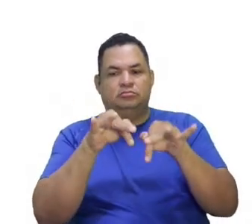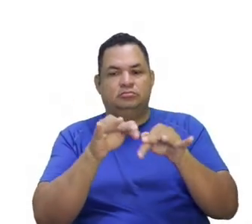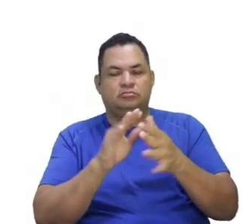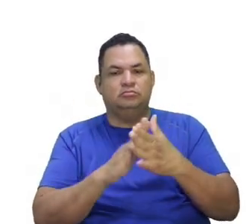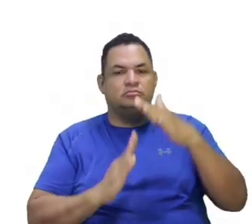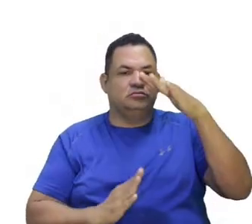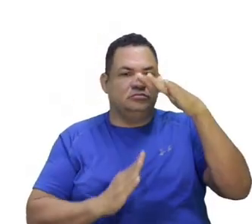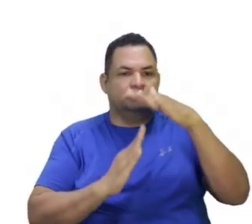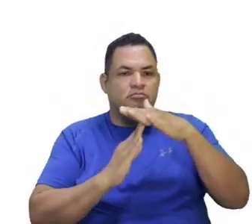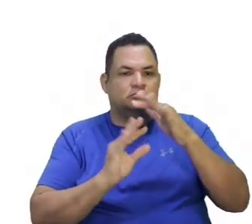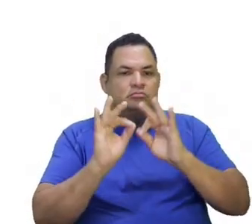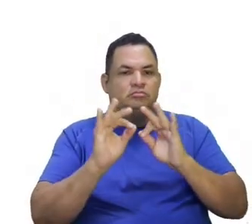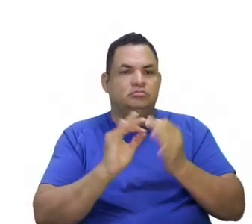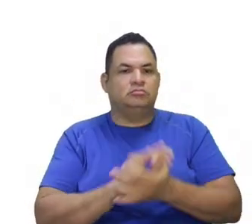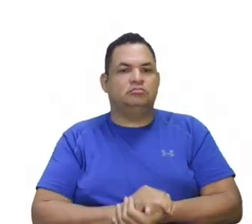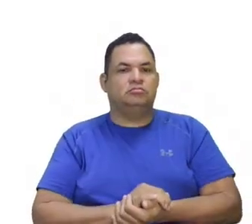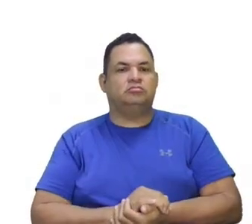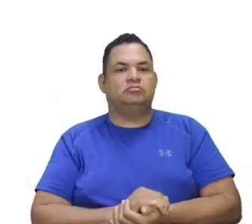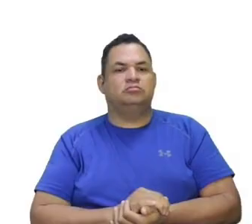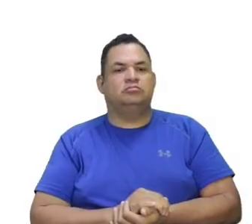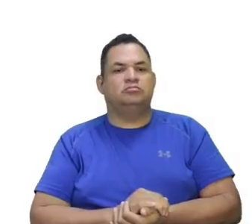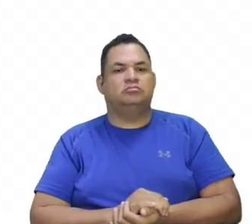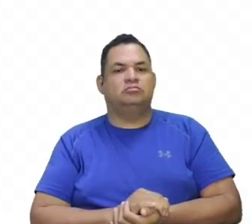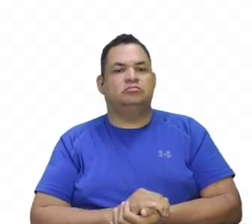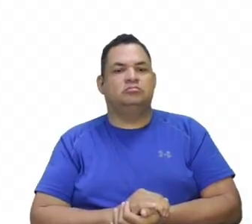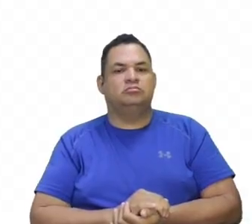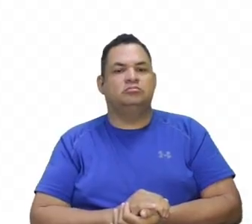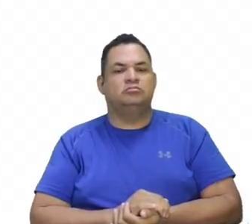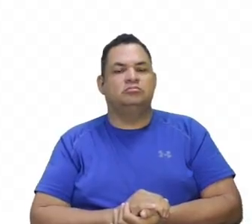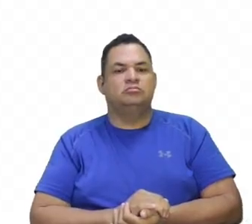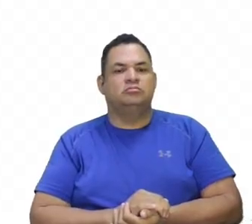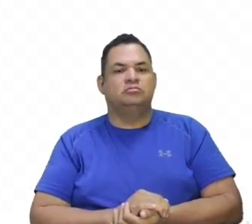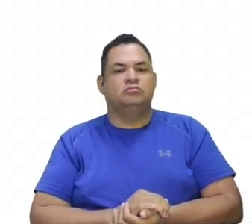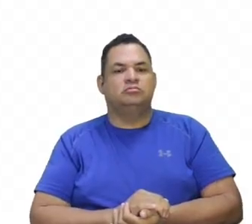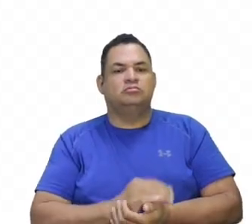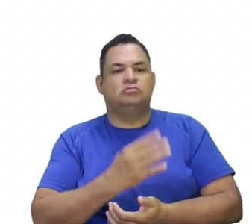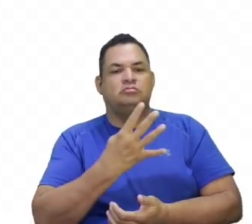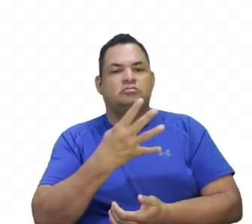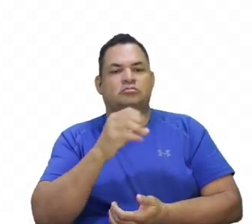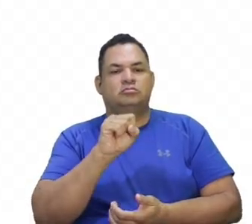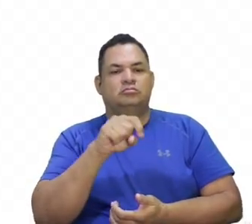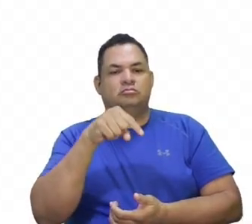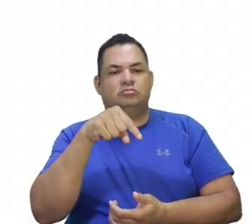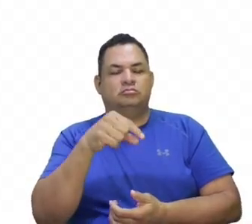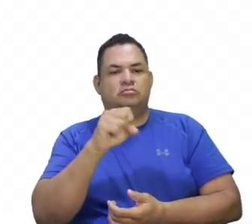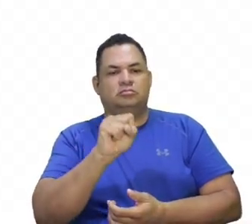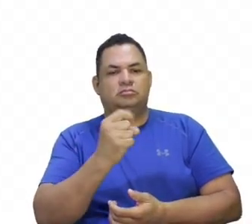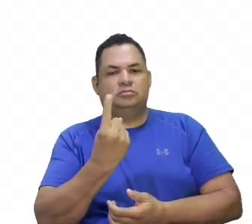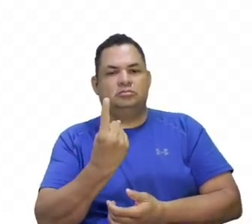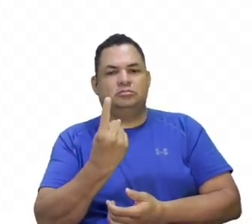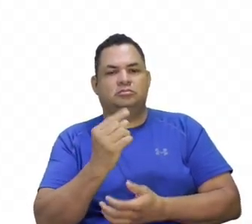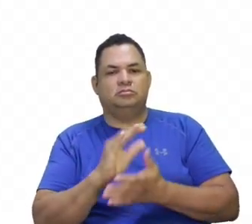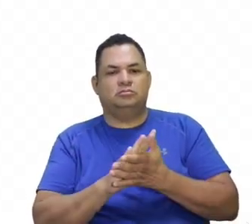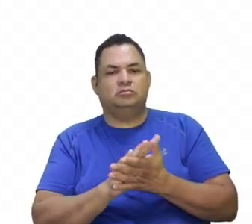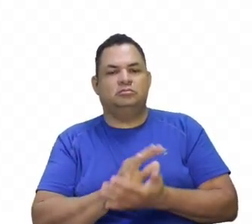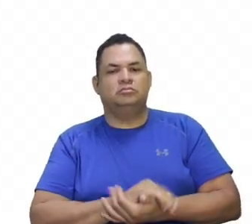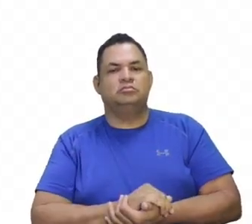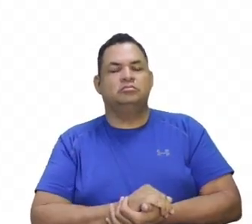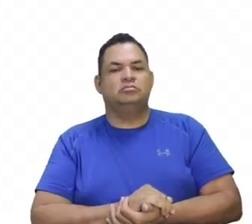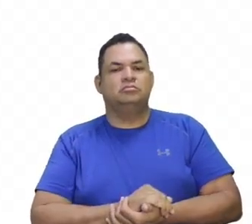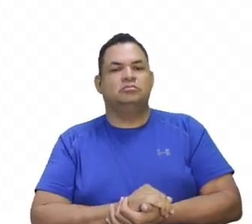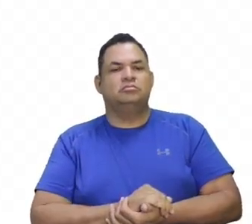O último a receber elétrons foi o 4s1. Então, ele é o subnível mais